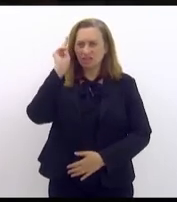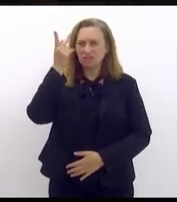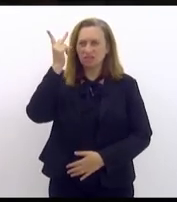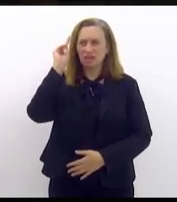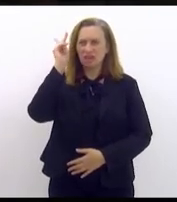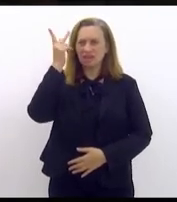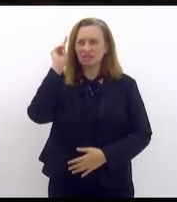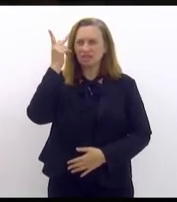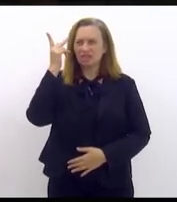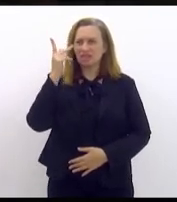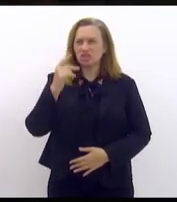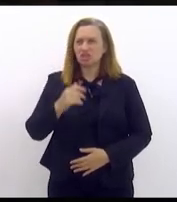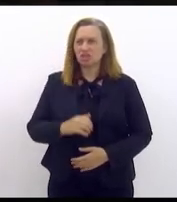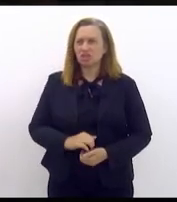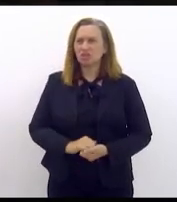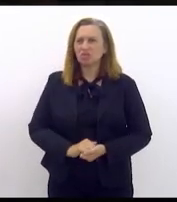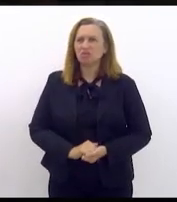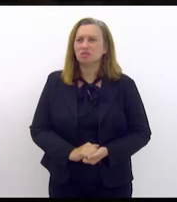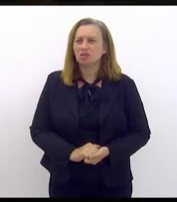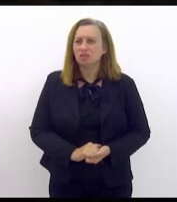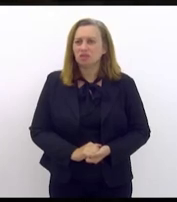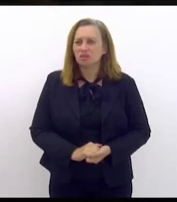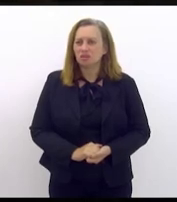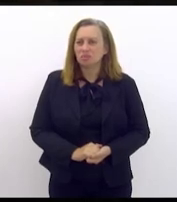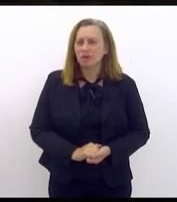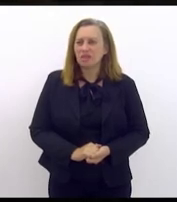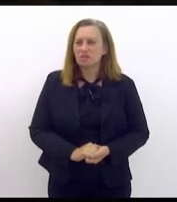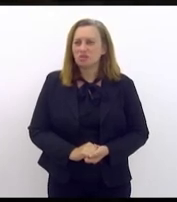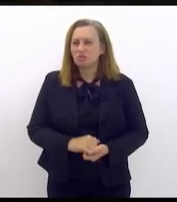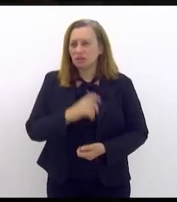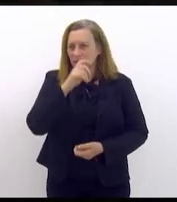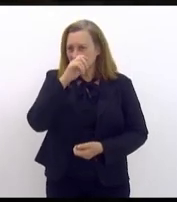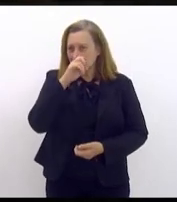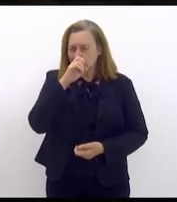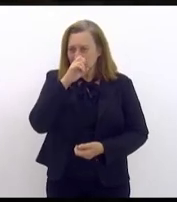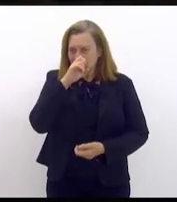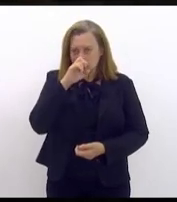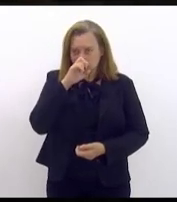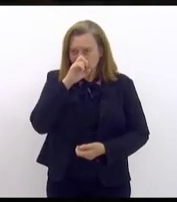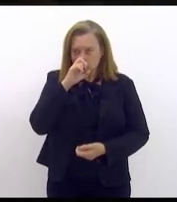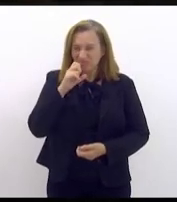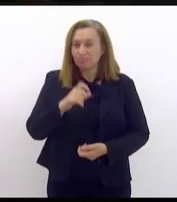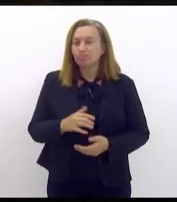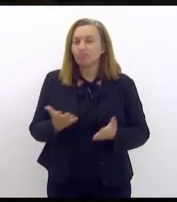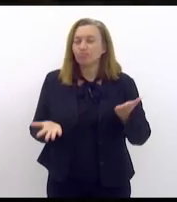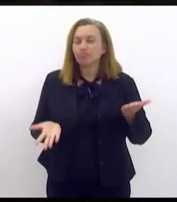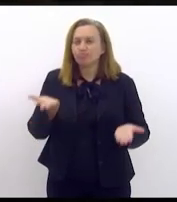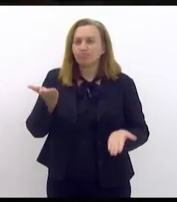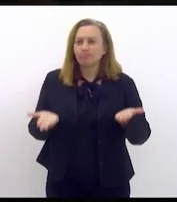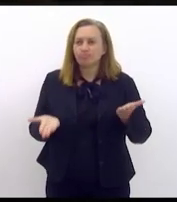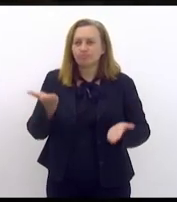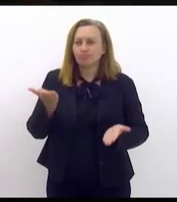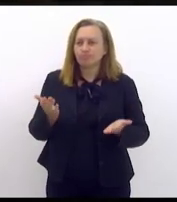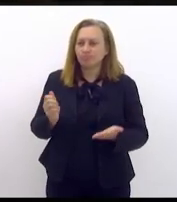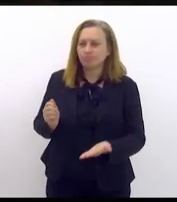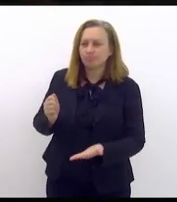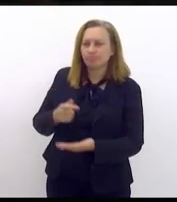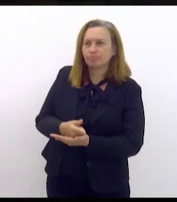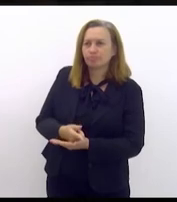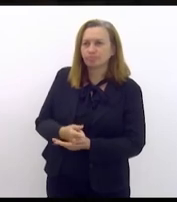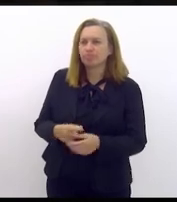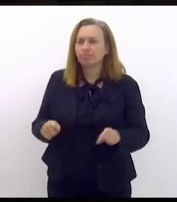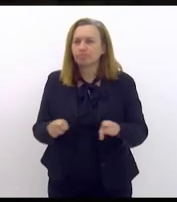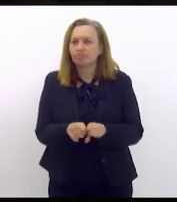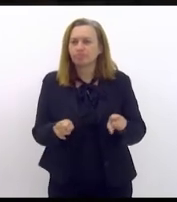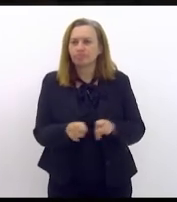composição do orçamento do Estado do Rio de Janeiro, no sentido do equilíbrio da balança de pagamentos, também não